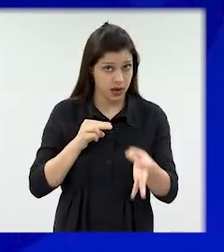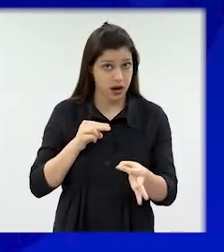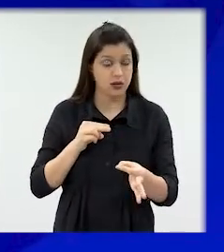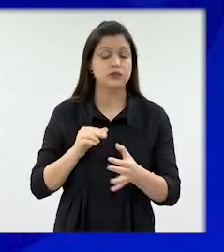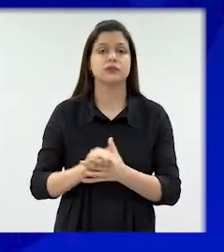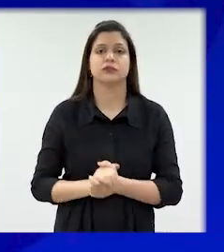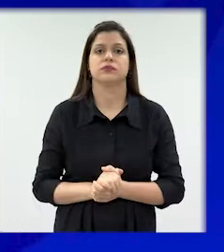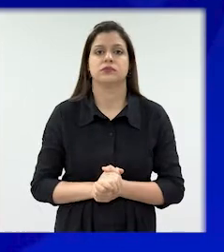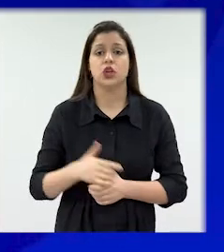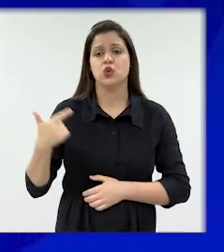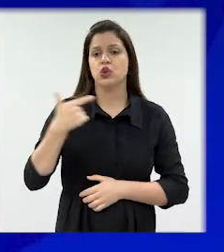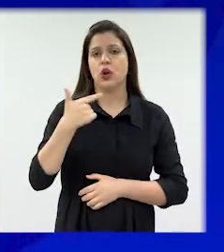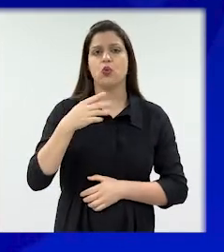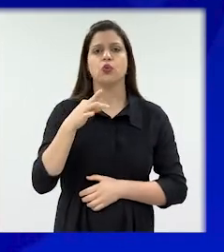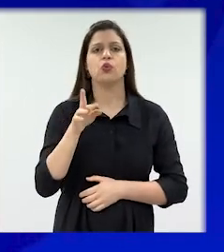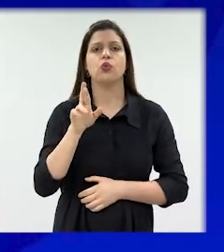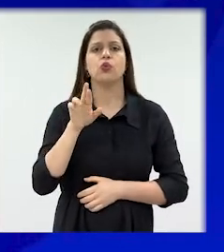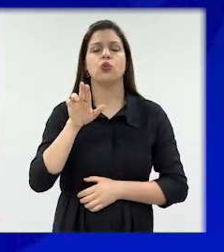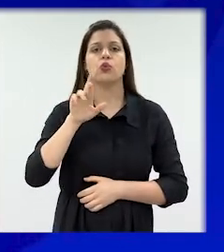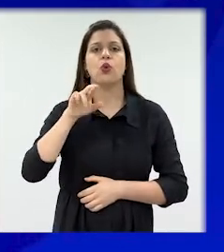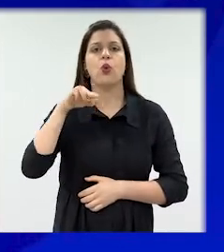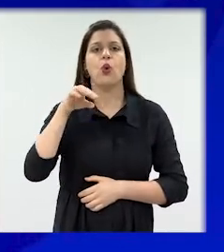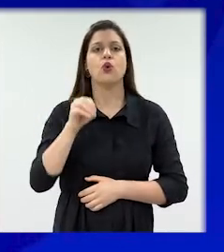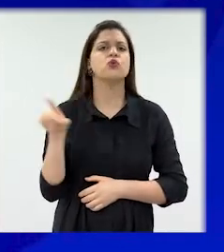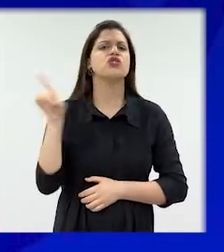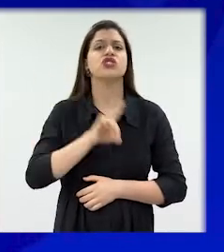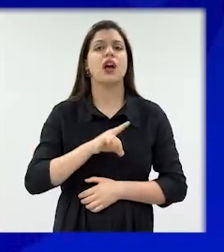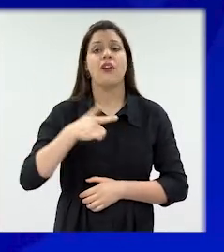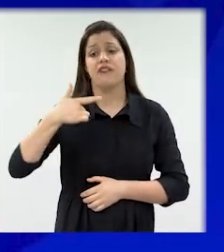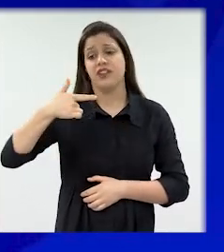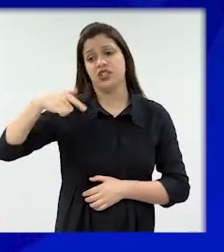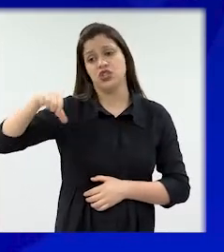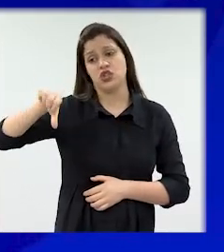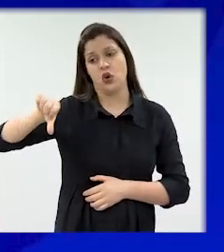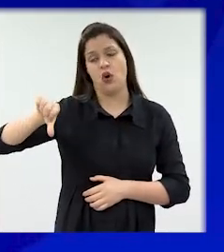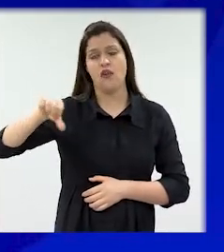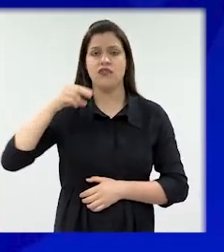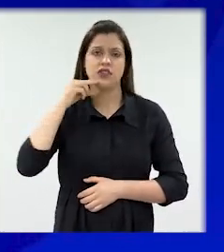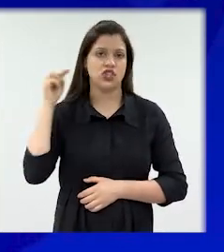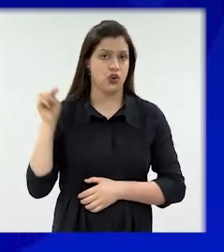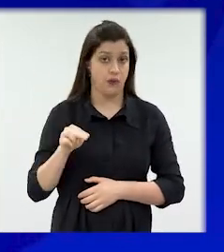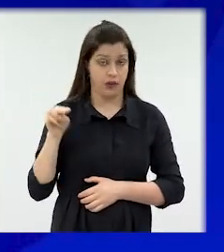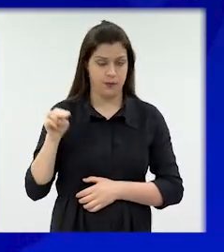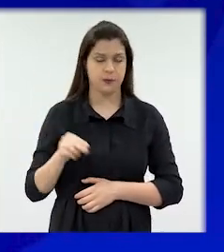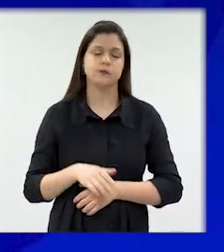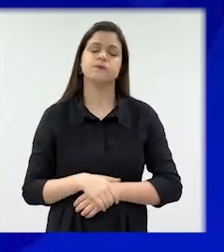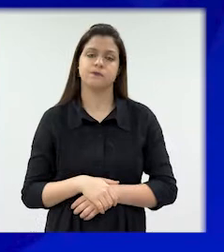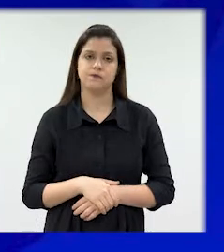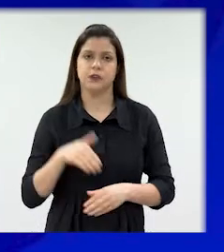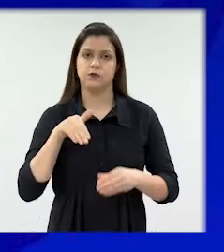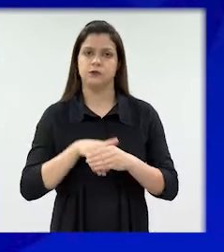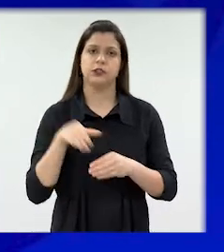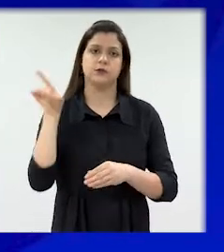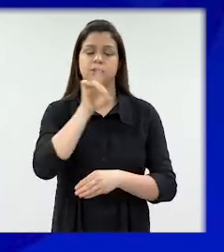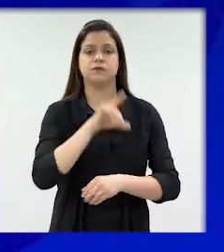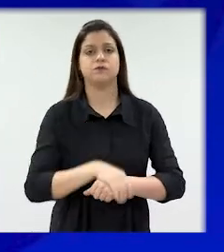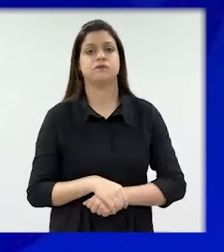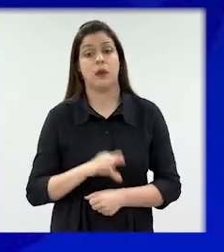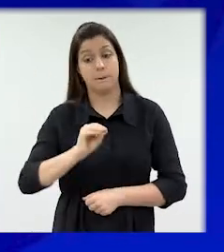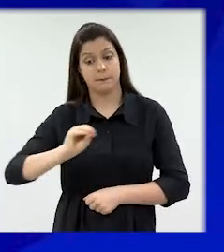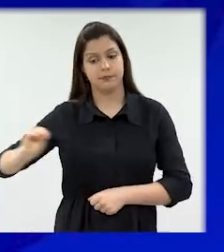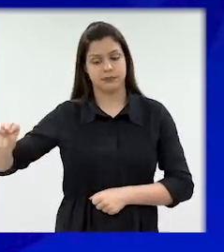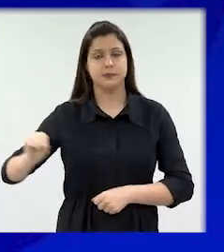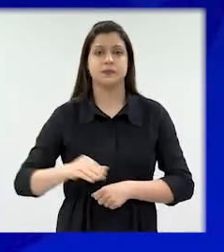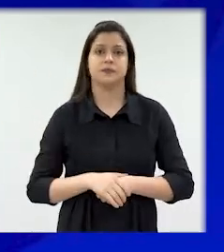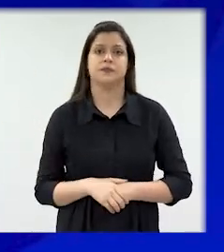E o segundo Exato. turno foi? O segundo turno para o dia 29 de novembro, se houver. 29 de novembro. Desembargador, agora em